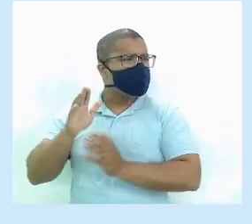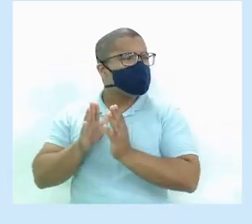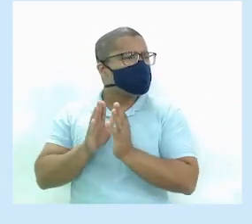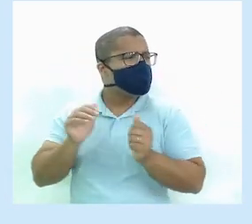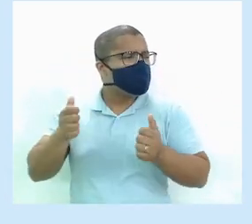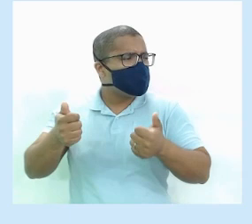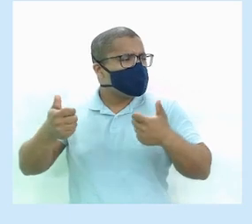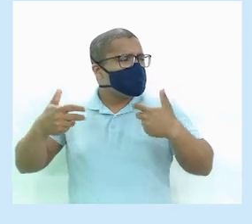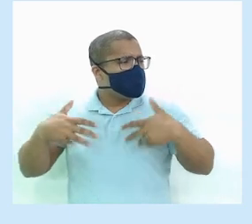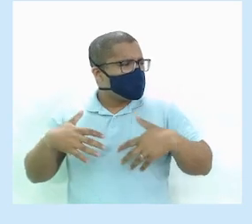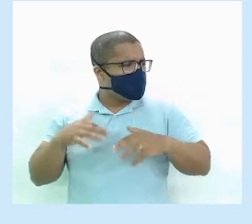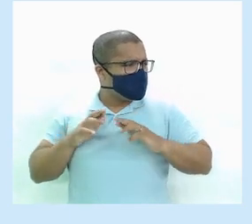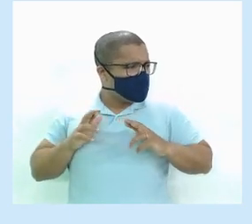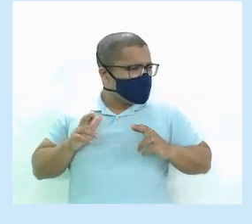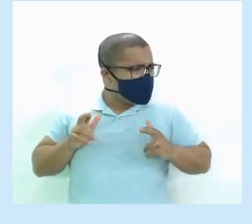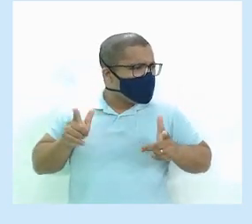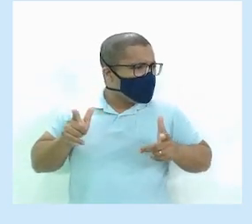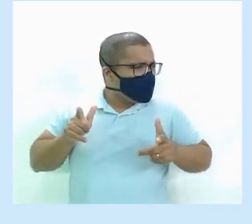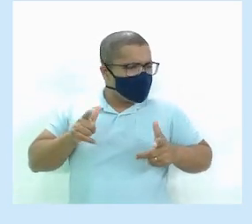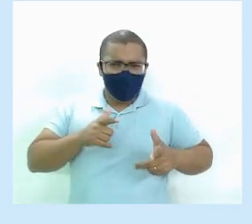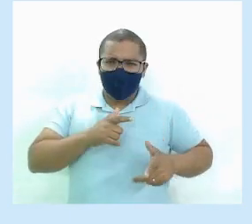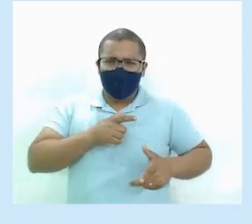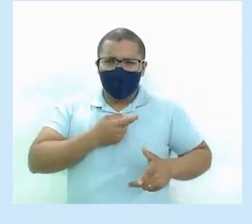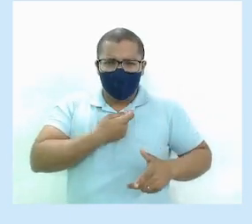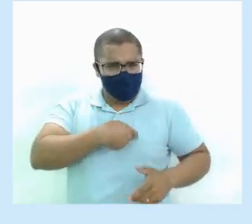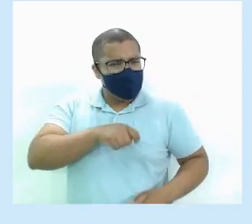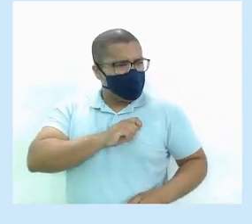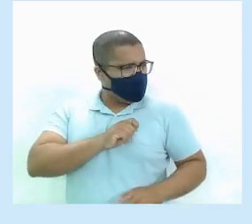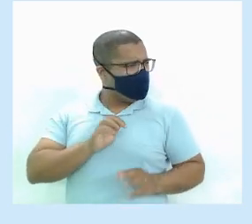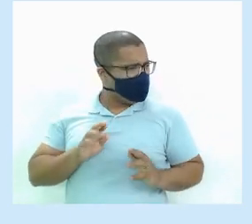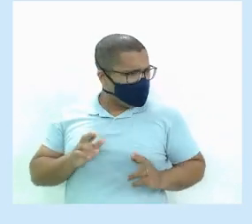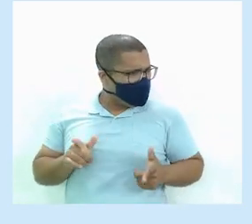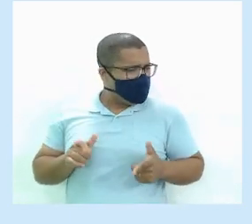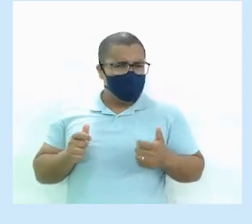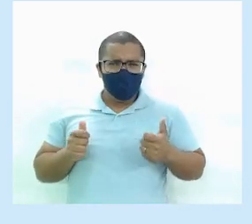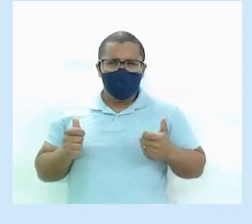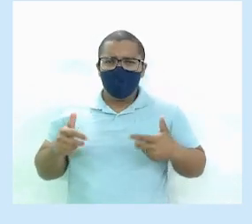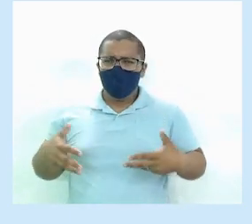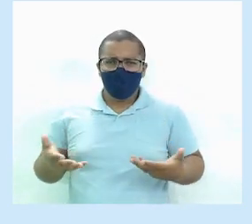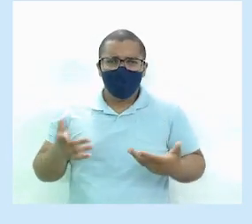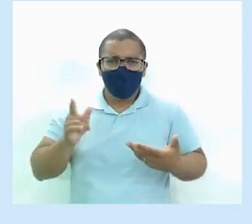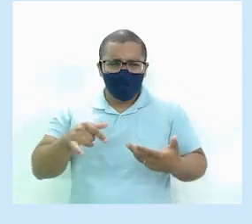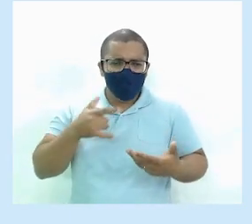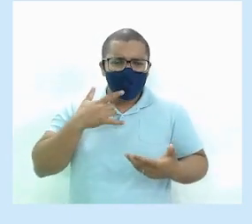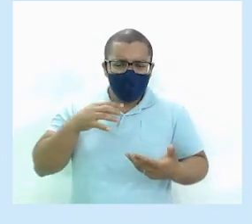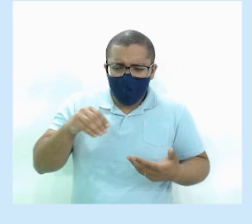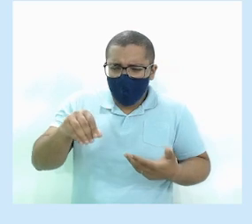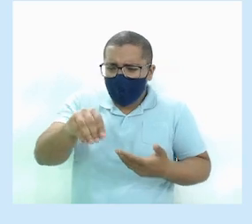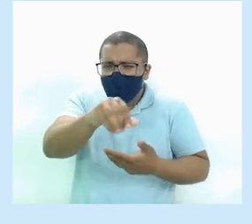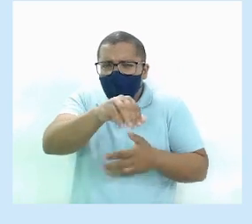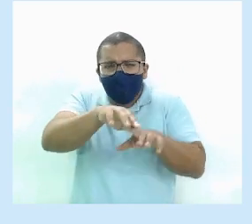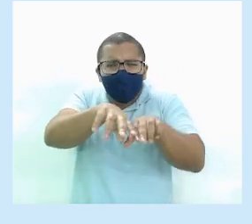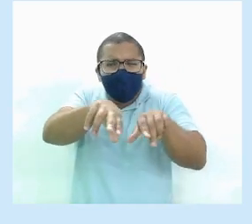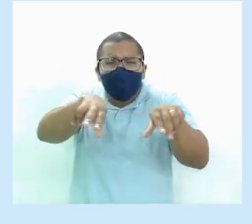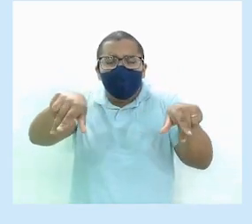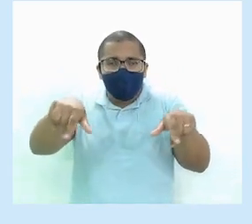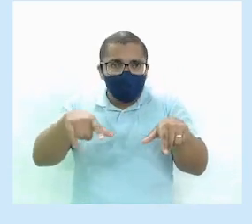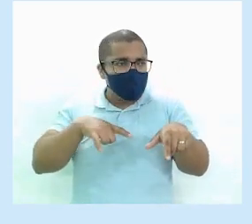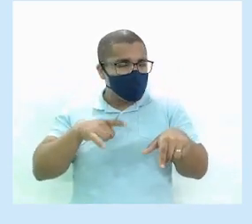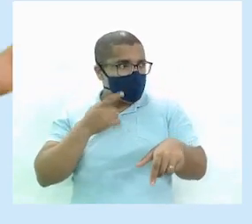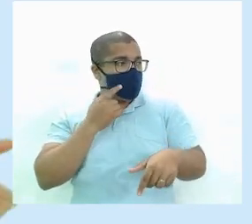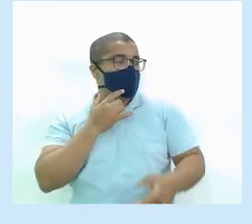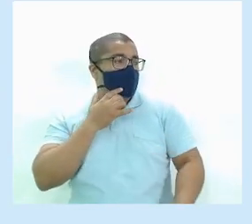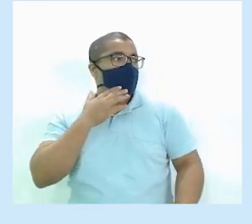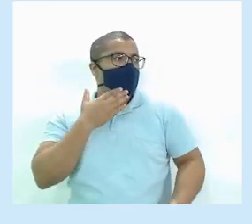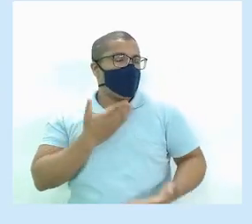que tinha toda essa questão, né, do comércio, cadê as especiarias? E aí ele notou que estava num lugar